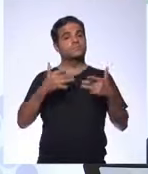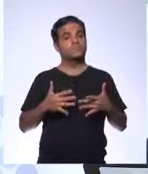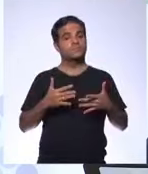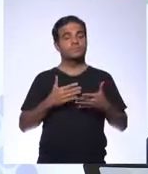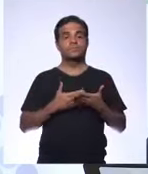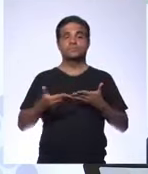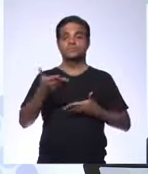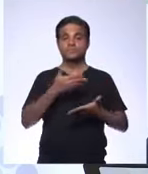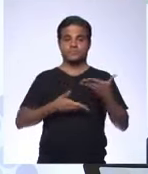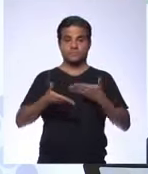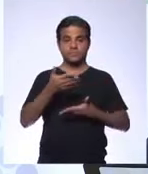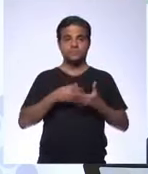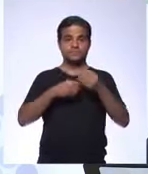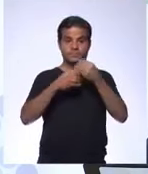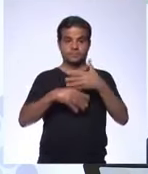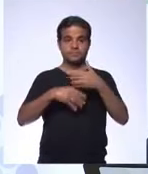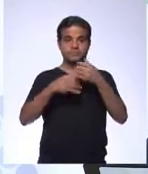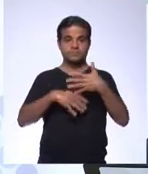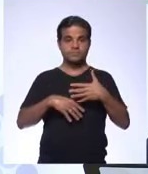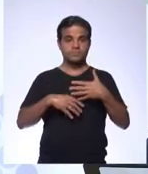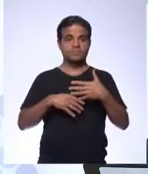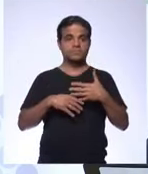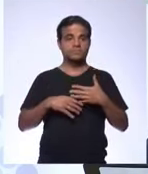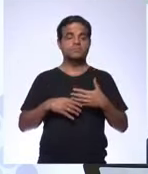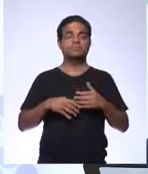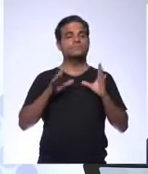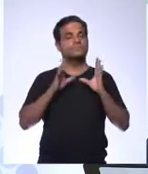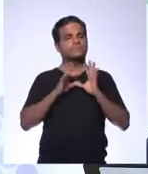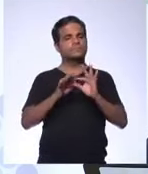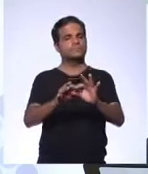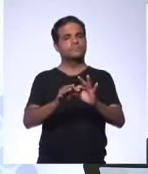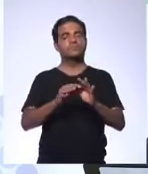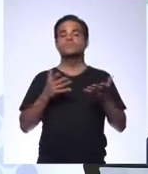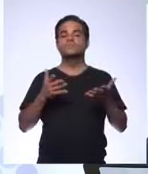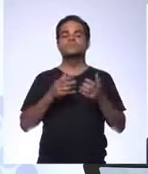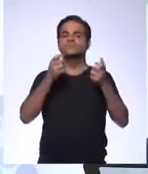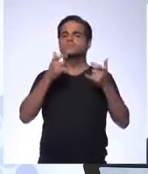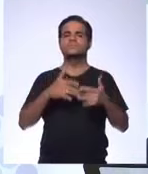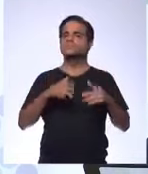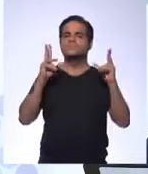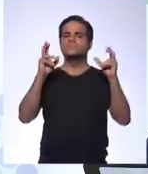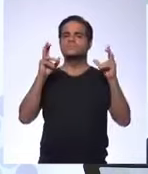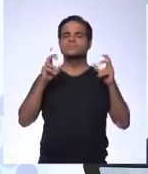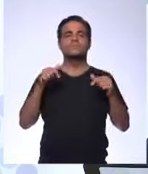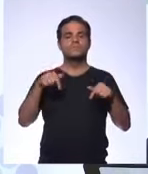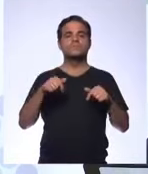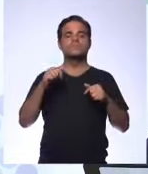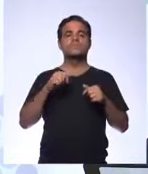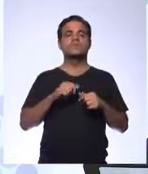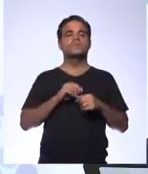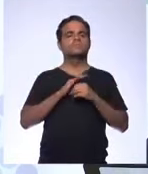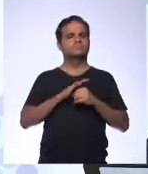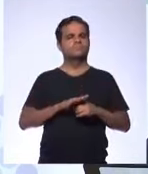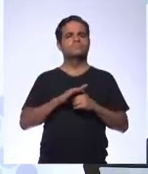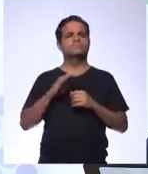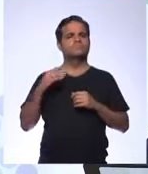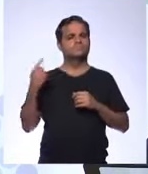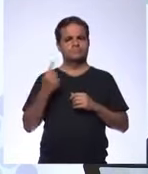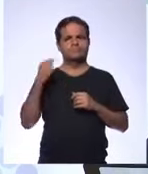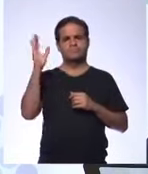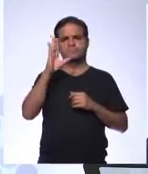uma interação via chat que vai contextualizar para vocês um pouquinho essa questão aqui na ditadura civil-militar